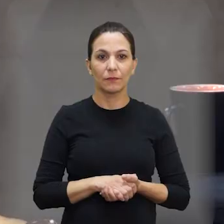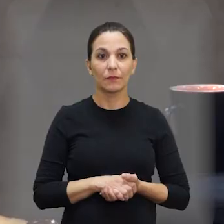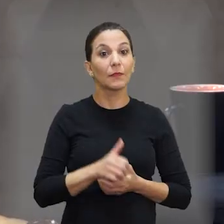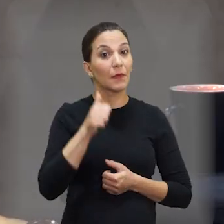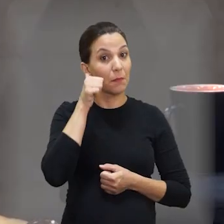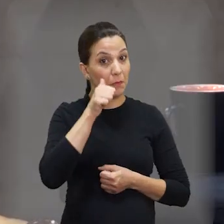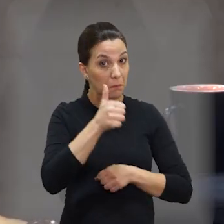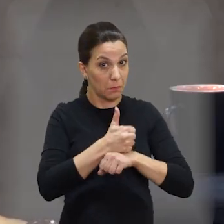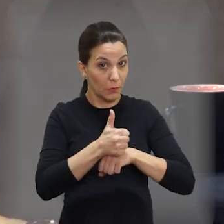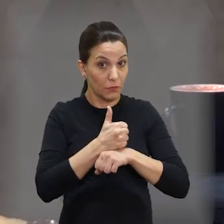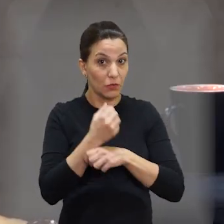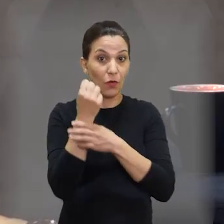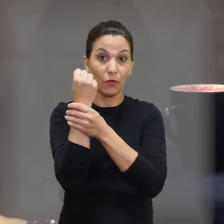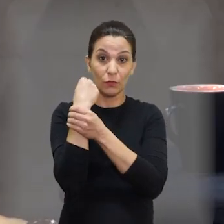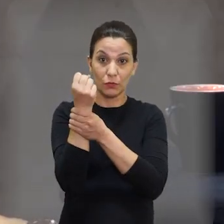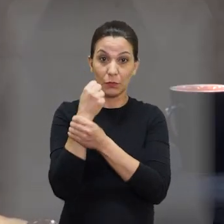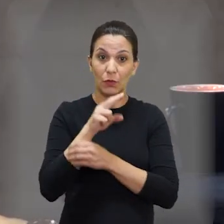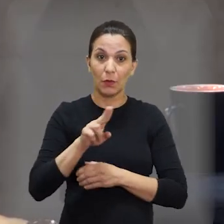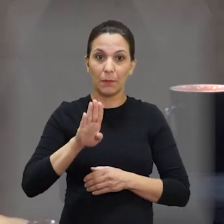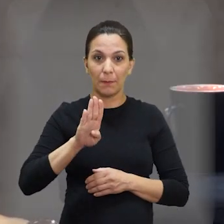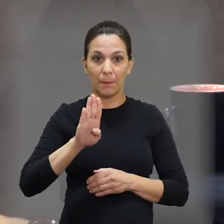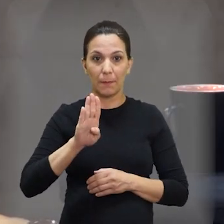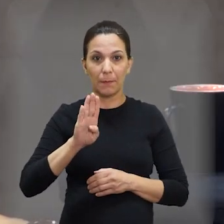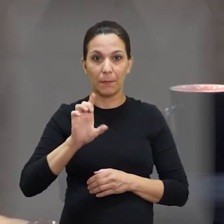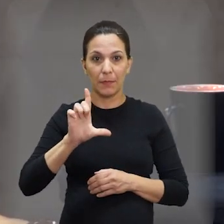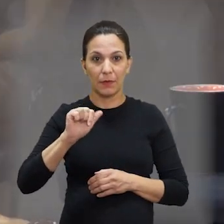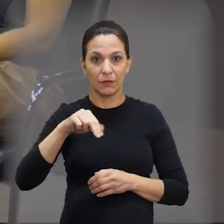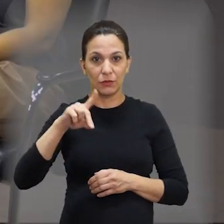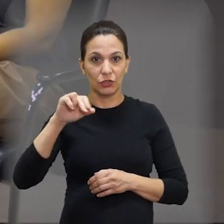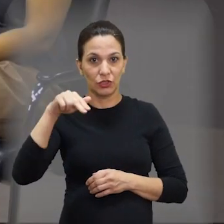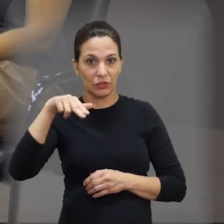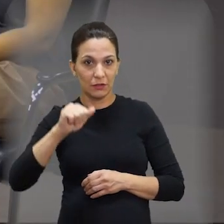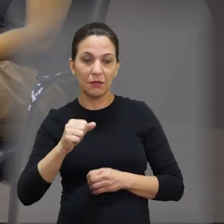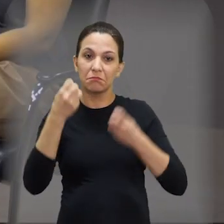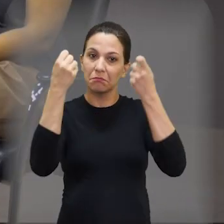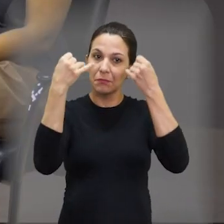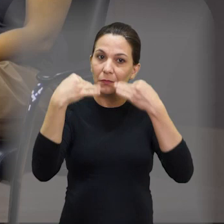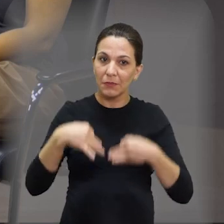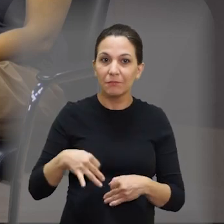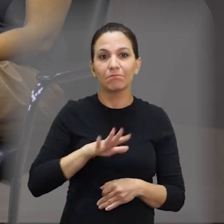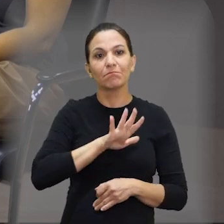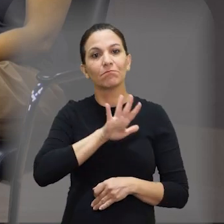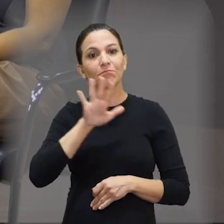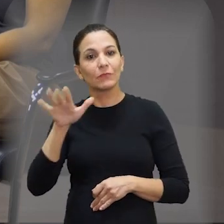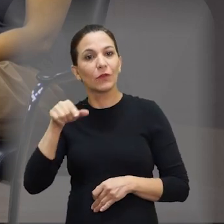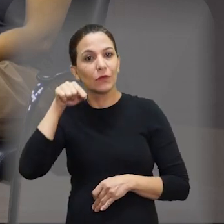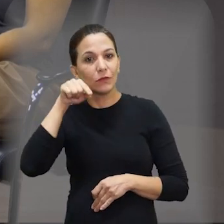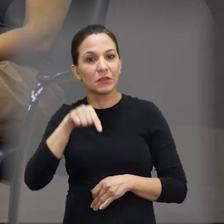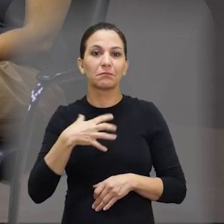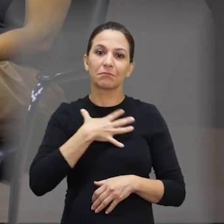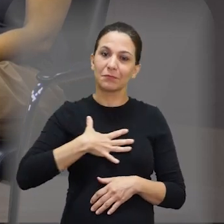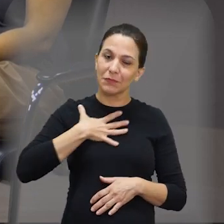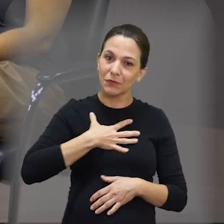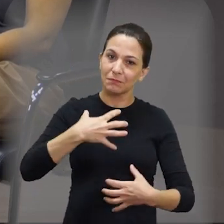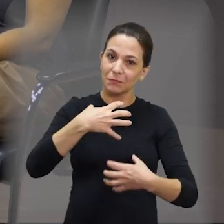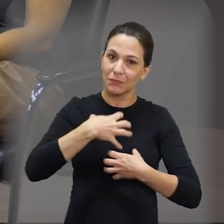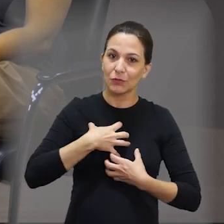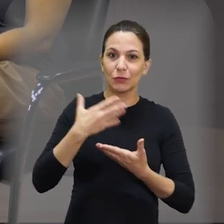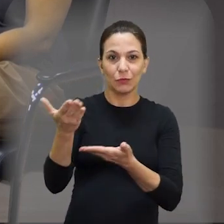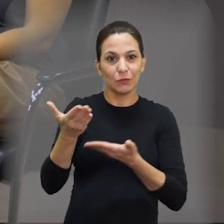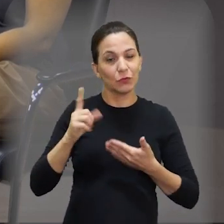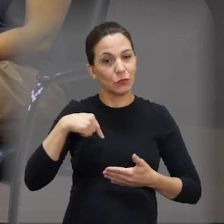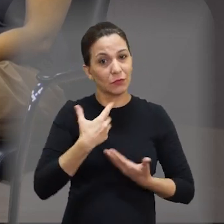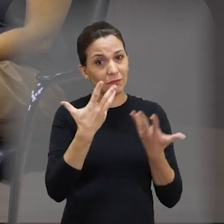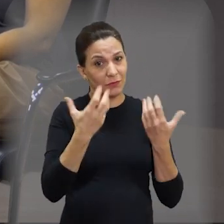A nossa convidada é a fisioterapeuta Blandina de Freitas. Olá, Blandina, seja muito bem-vinda. Obrigada por aceitar o nosso convite. Obrigada, Carol,